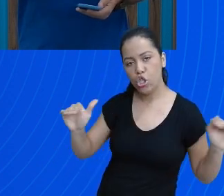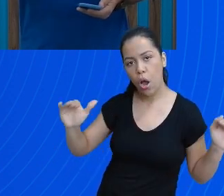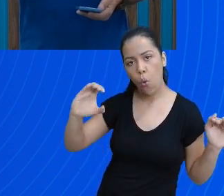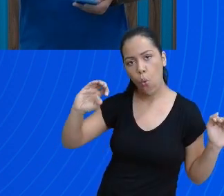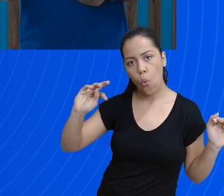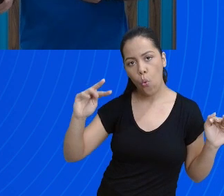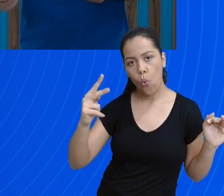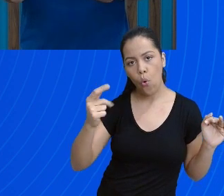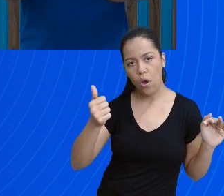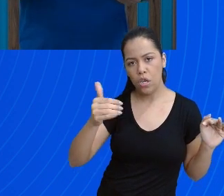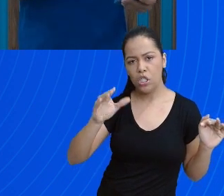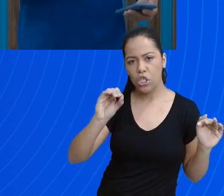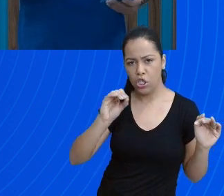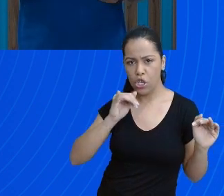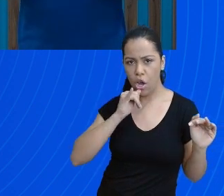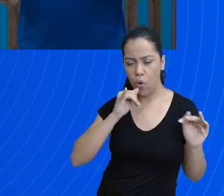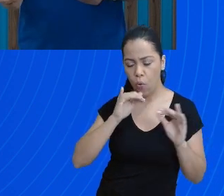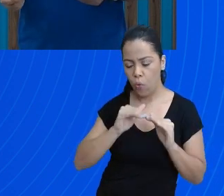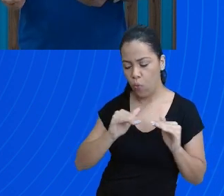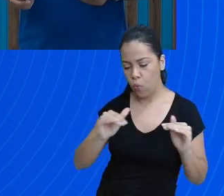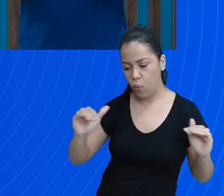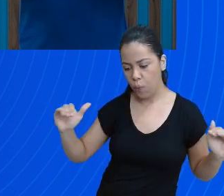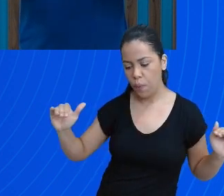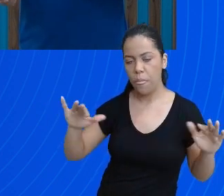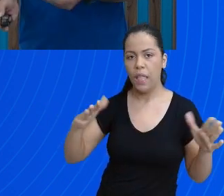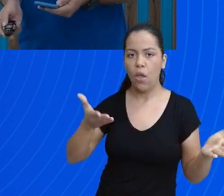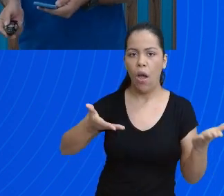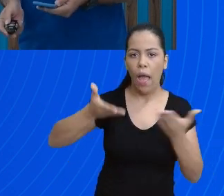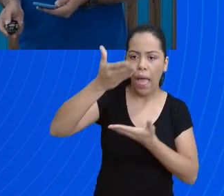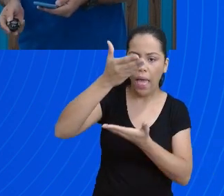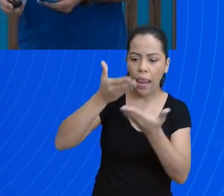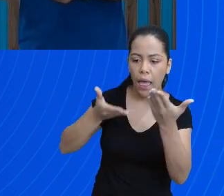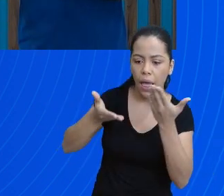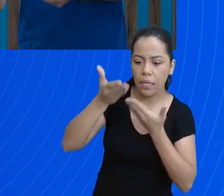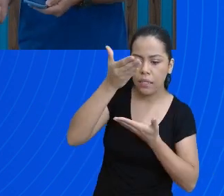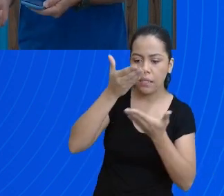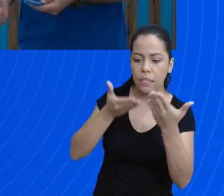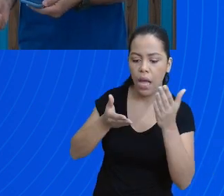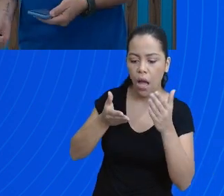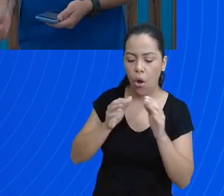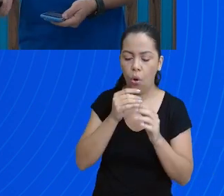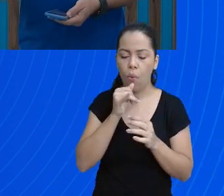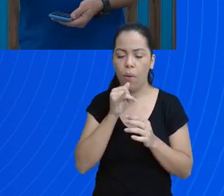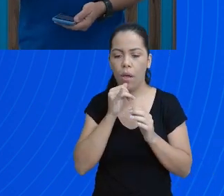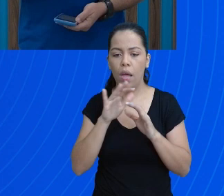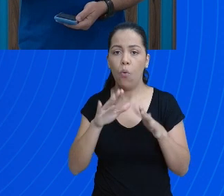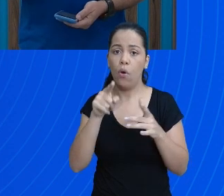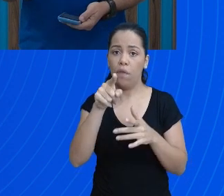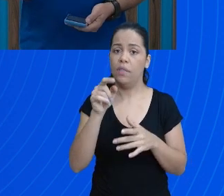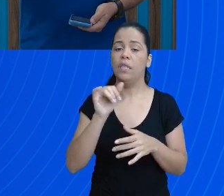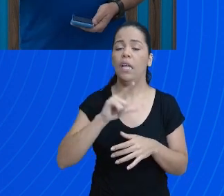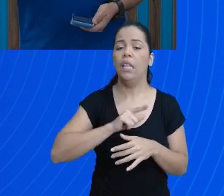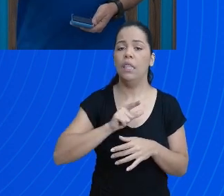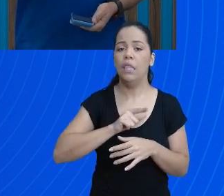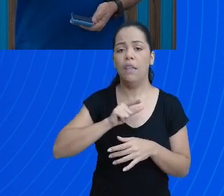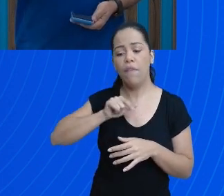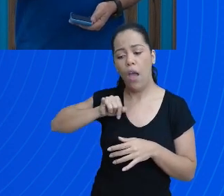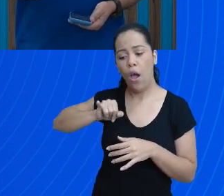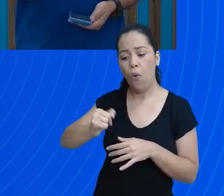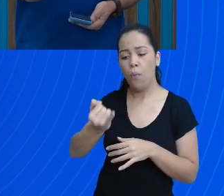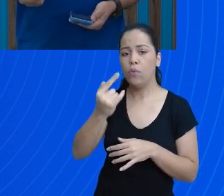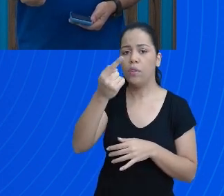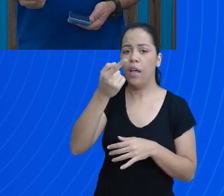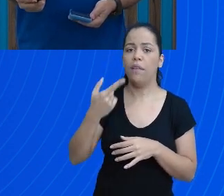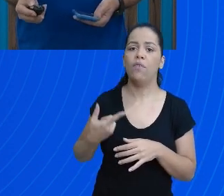muitos elementos e as relações entre eles, então é importante que você, quando tiver a oportunidade de rever essa aula, ou você,